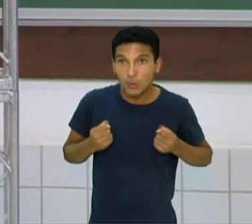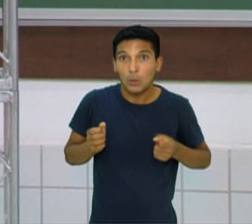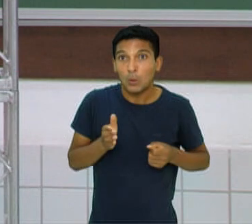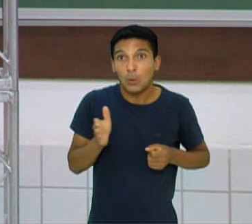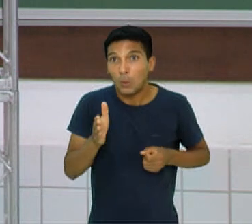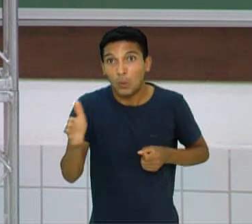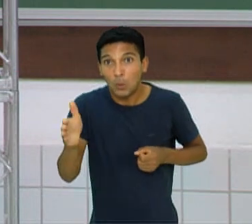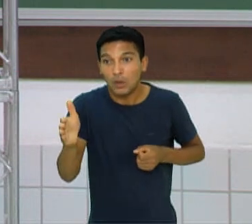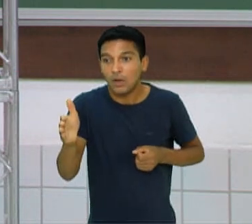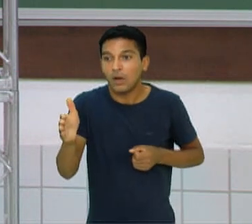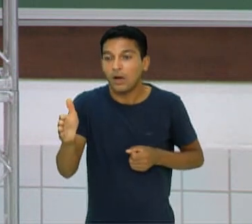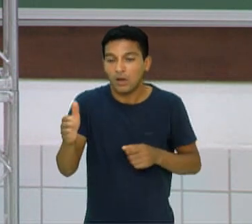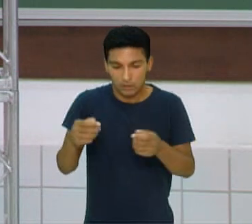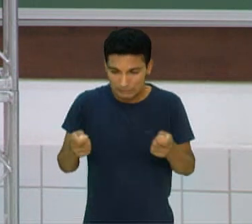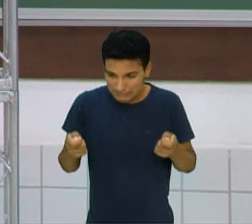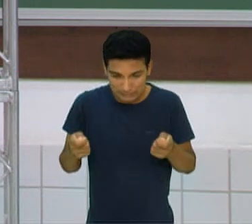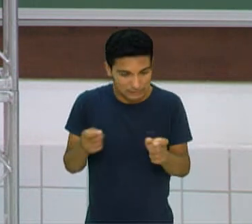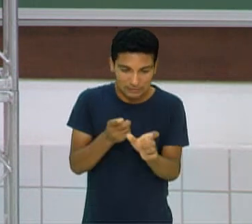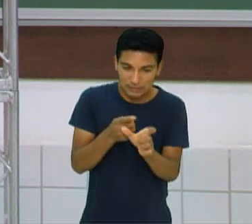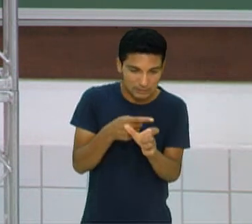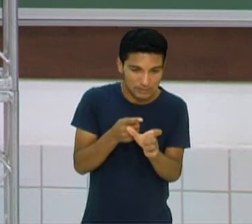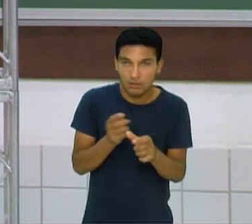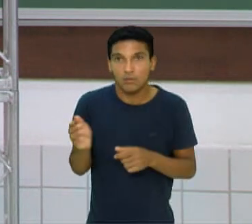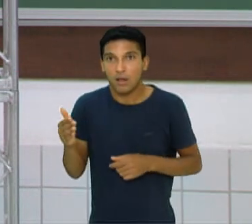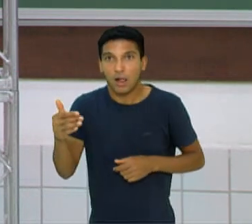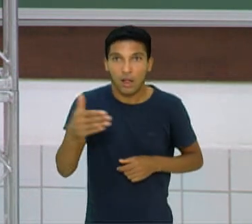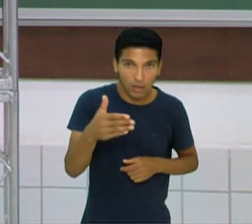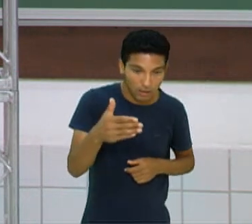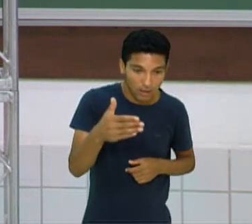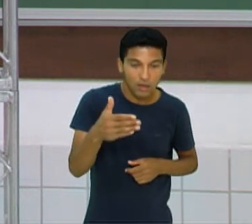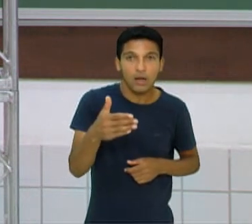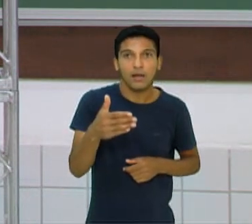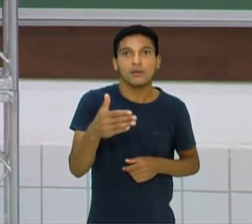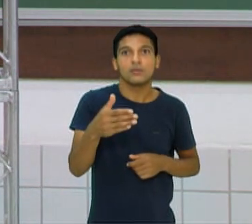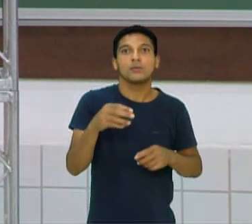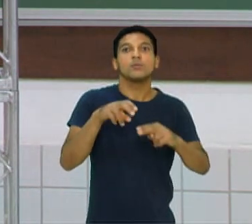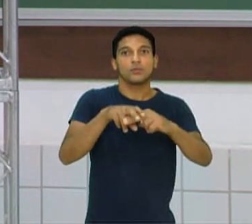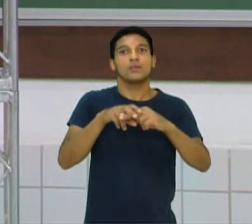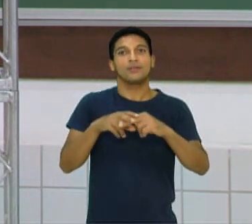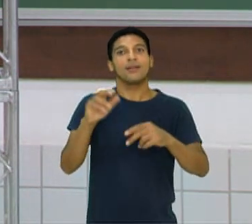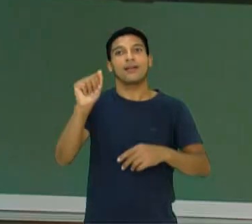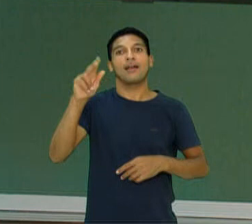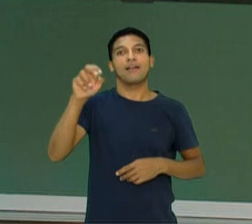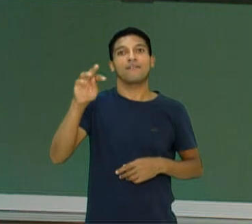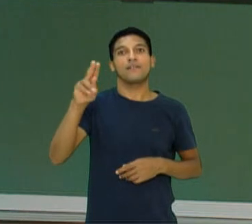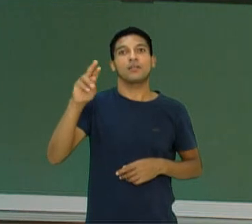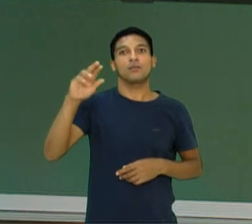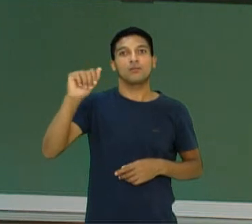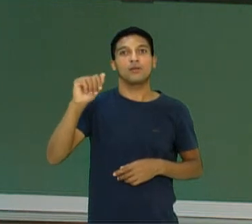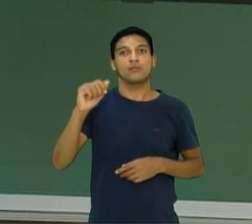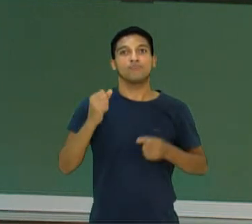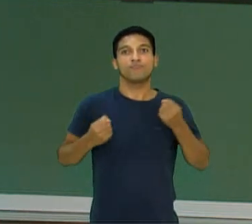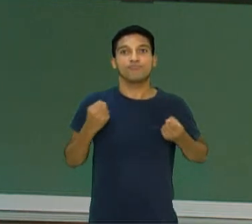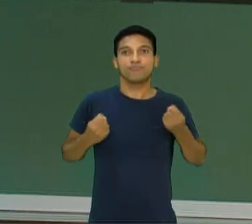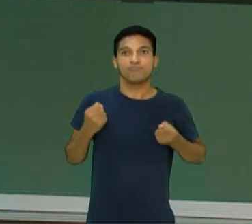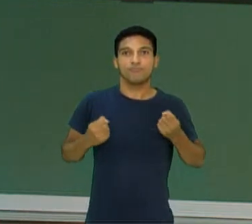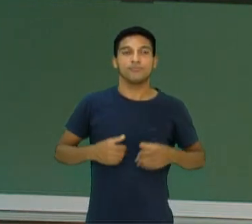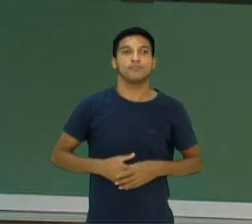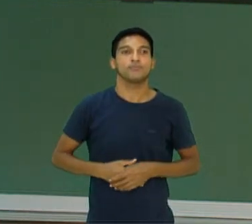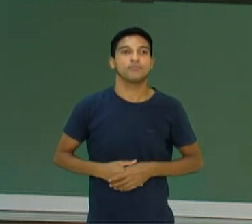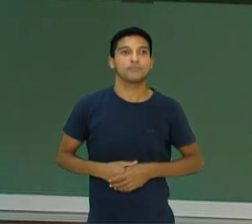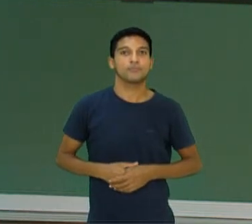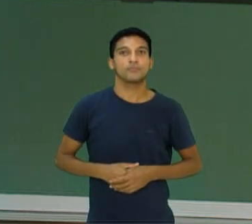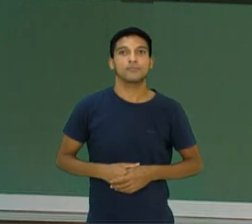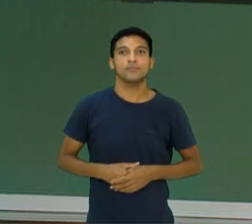só usando esse mapa e a bússola. Isso que é corrida de aventura, né? O mountain bike, lembra quando